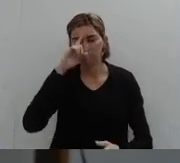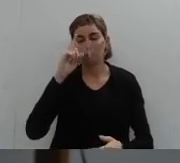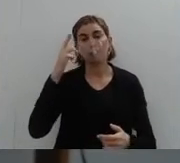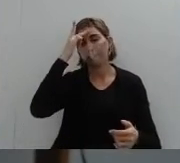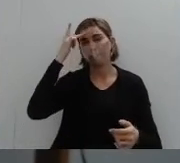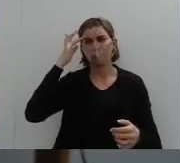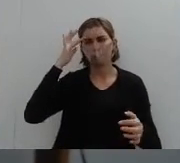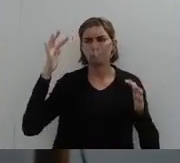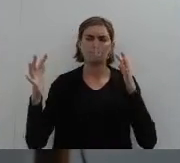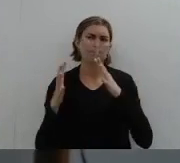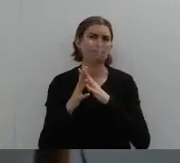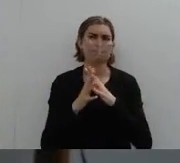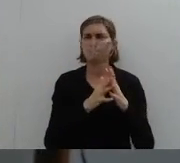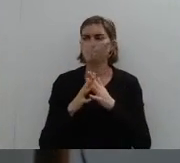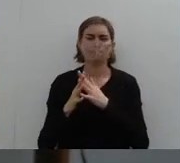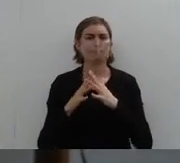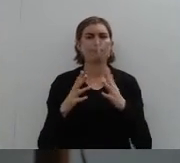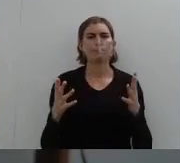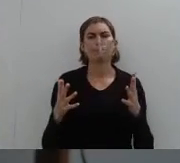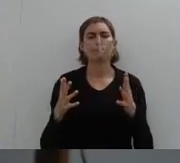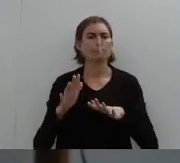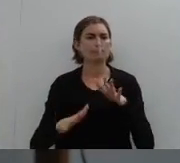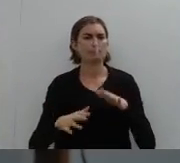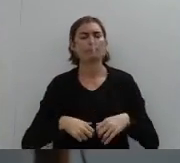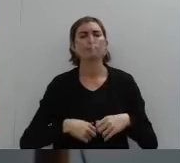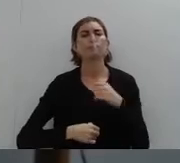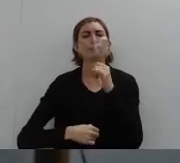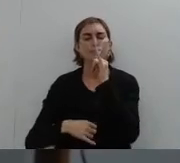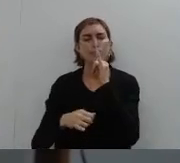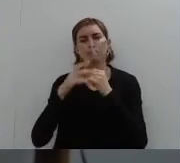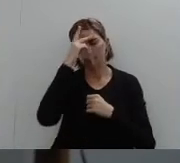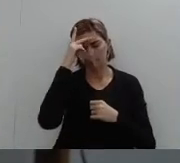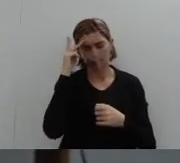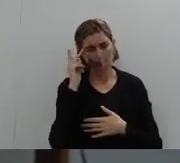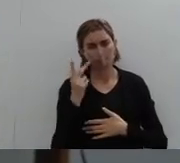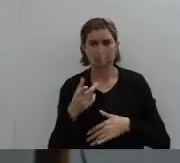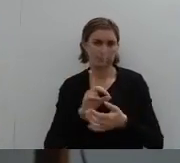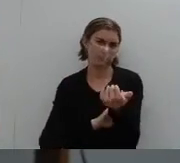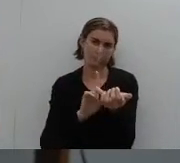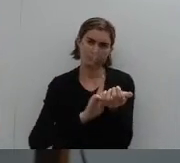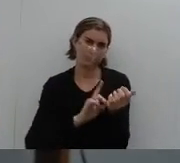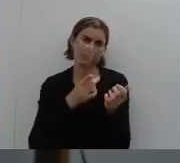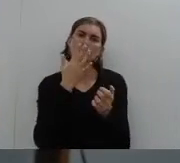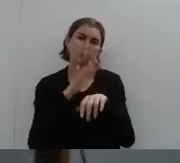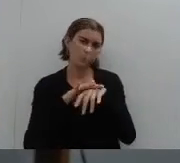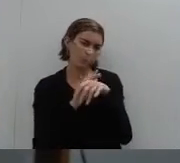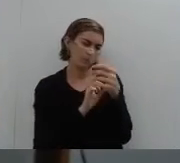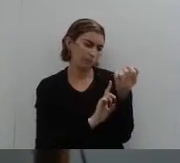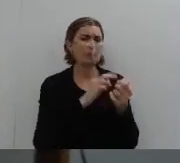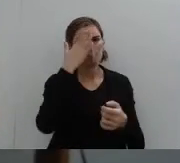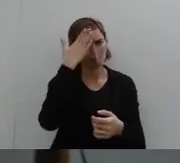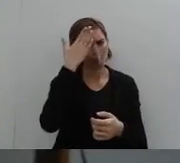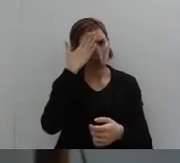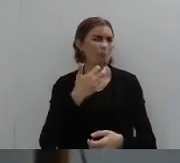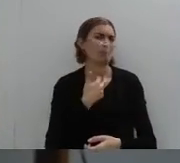pessoas entravam em contradição. Por exemplo, vou dar um exemplo aqui. Uma pessoa que é diabético, ela sabe que não